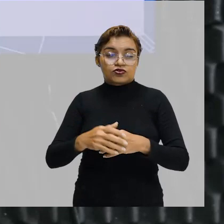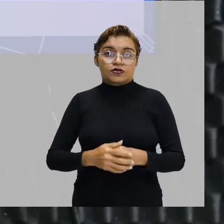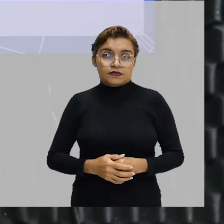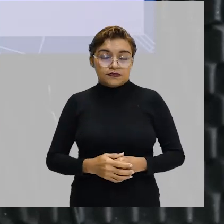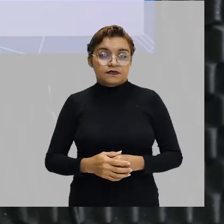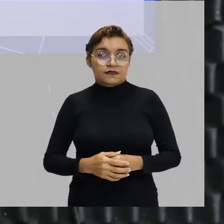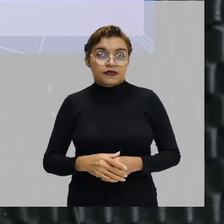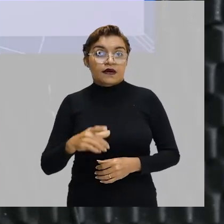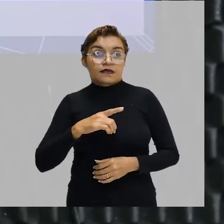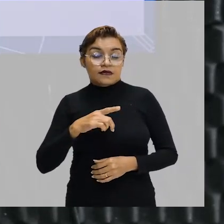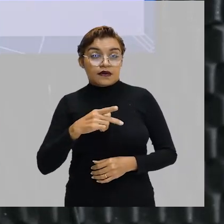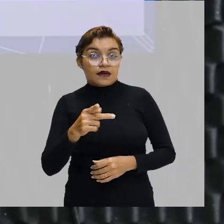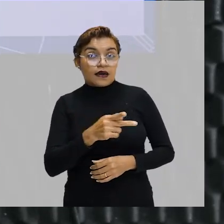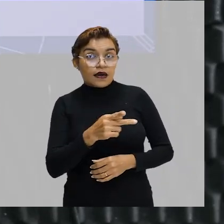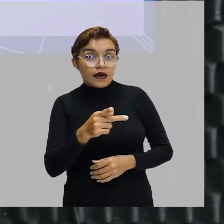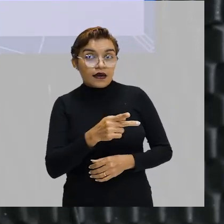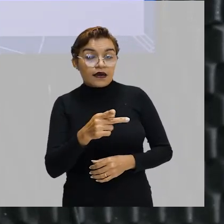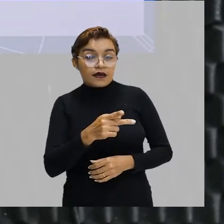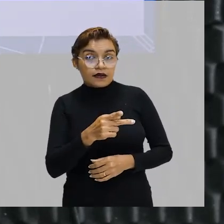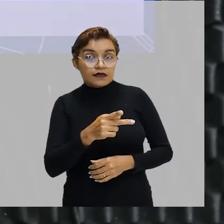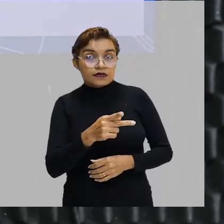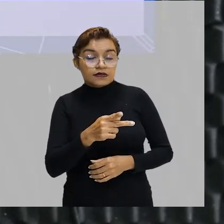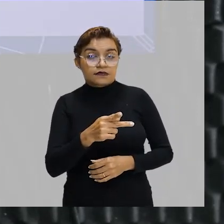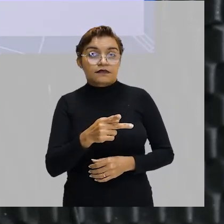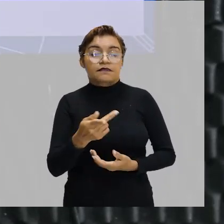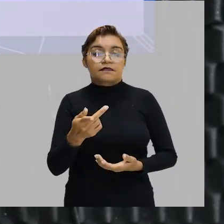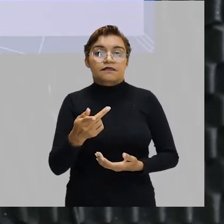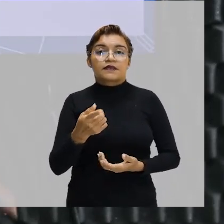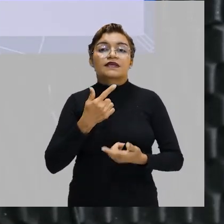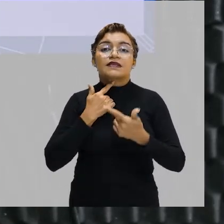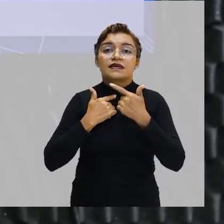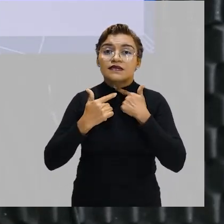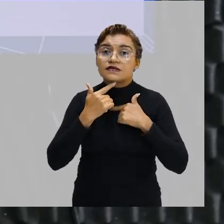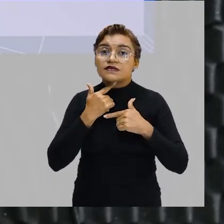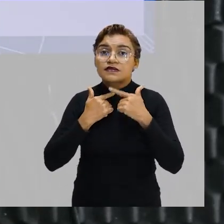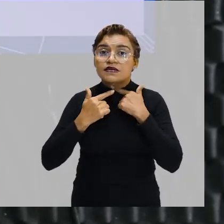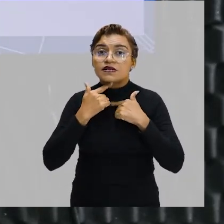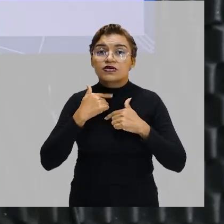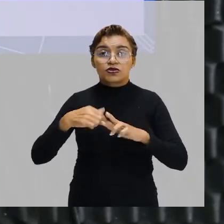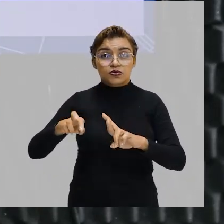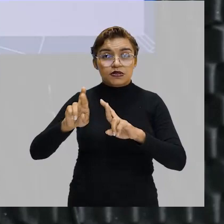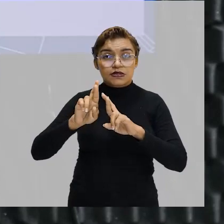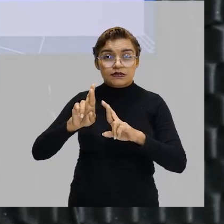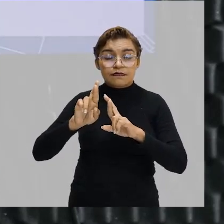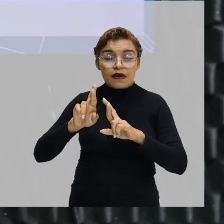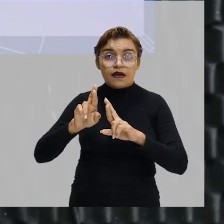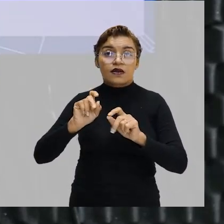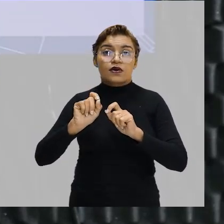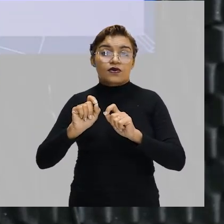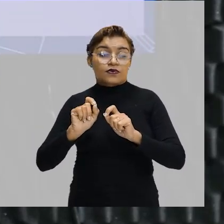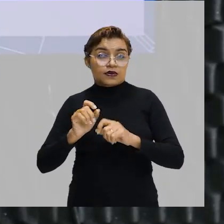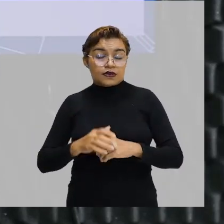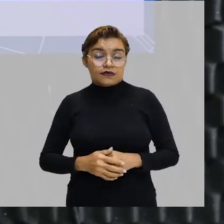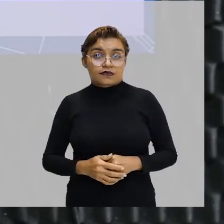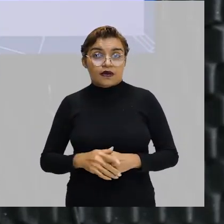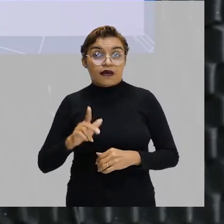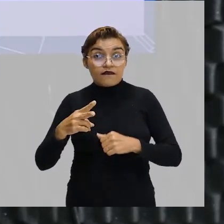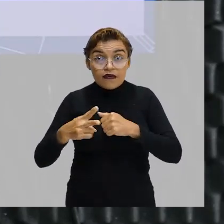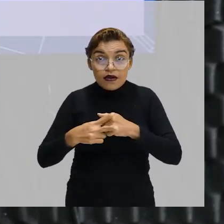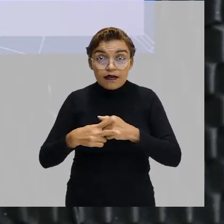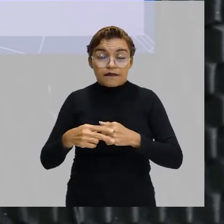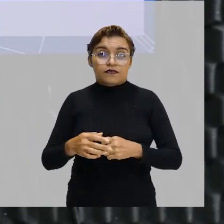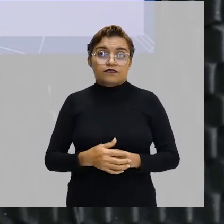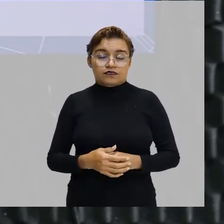né, anseiam. Quem anseia, anseia, deseja alguma coisa. Então, quando eu analiso a oração separadamente, eles